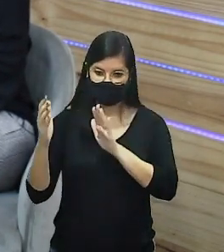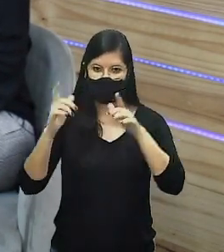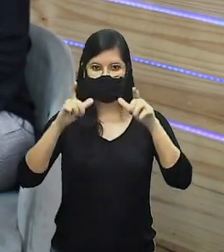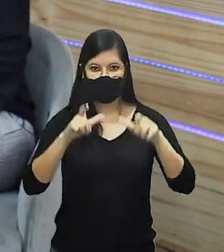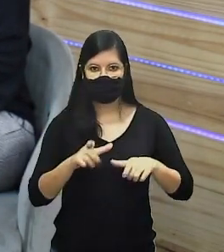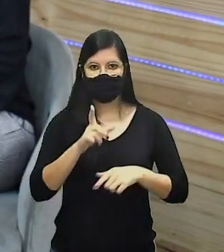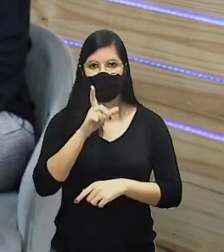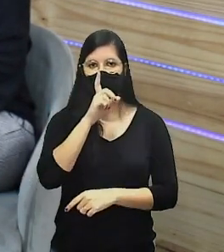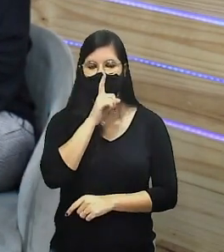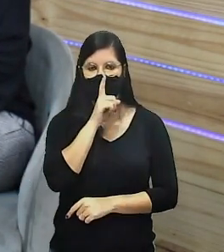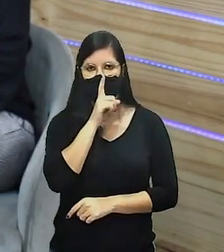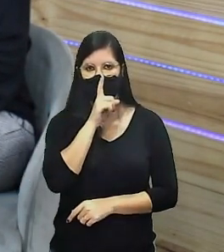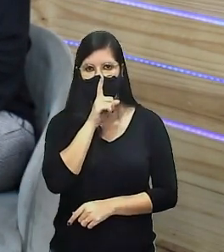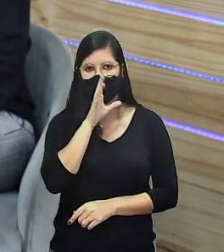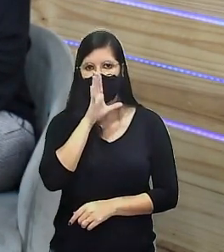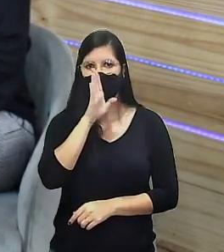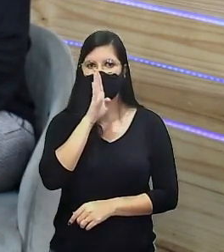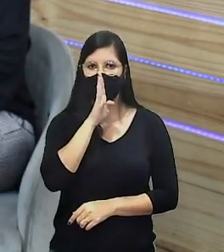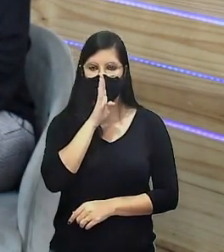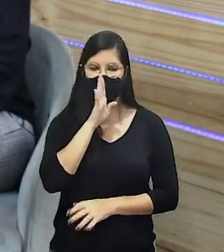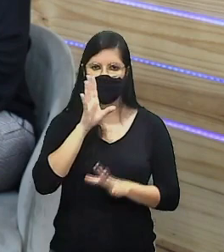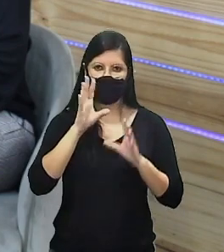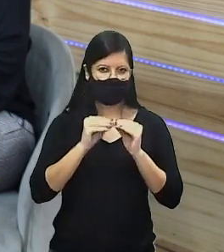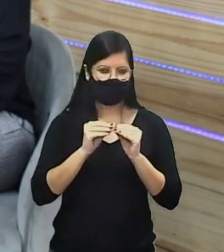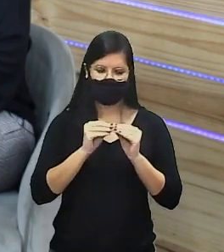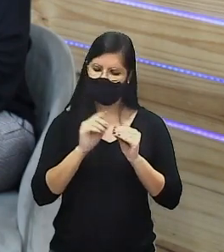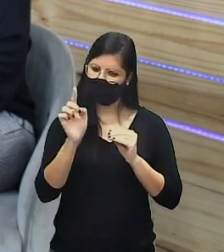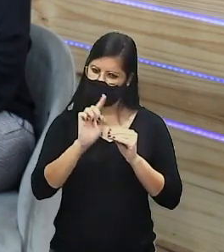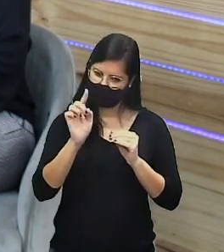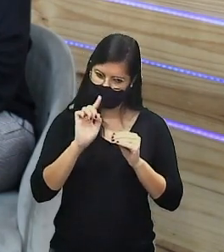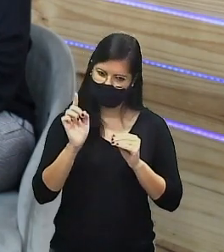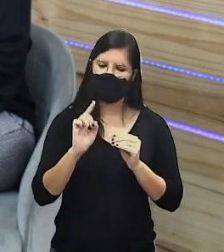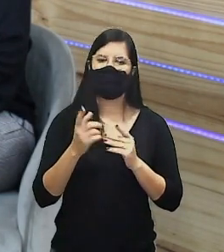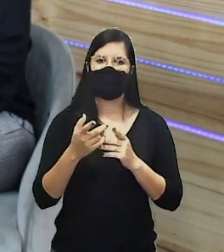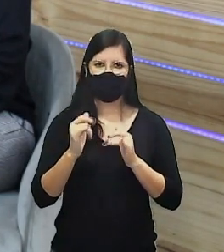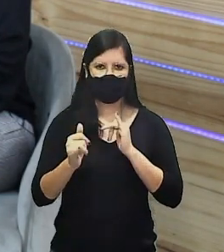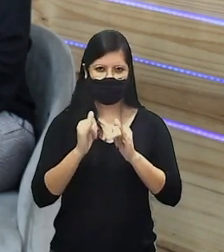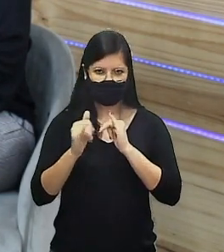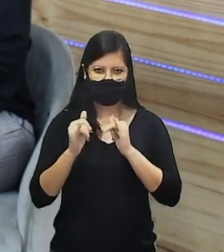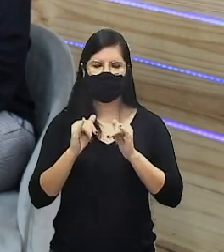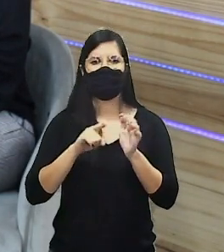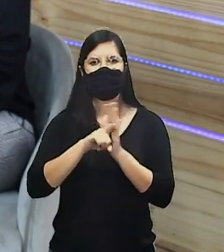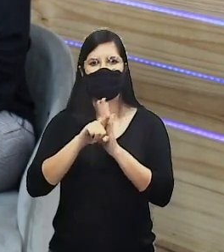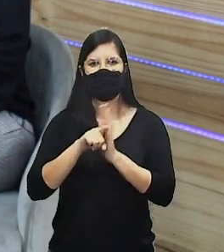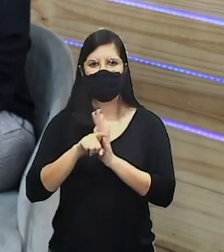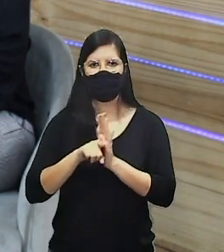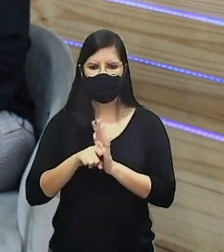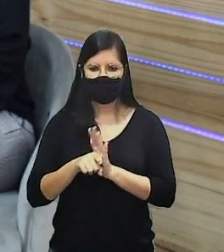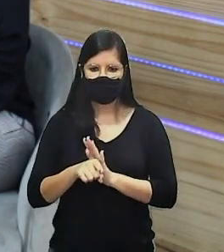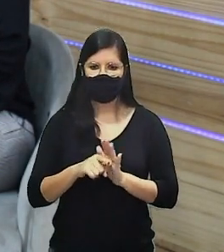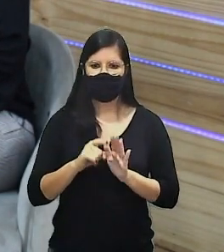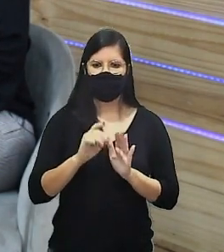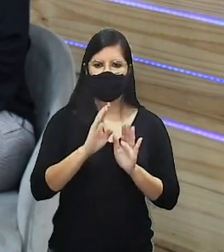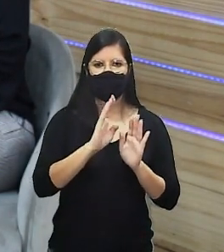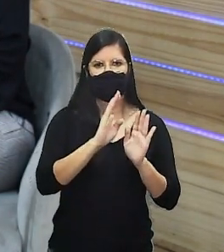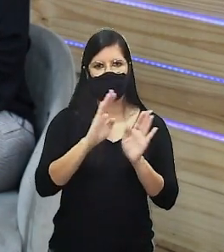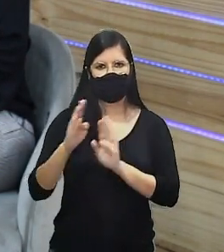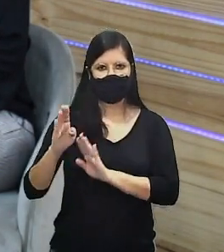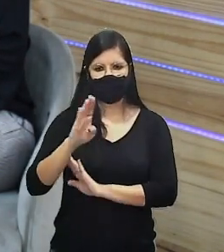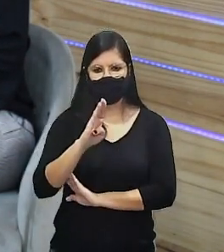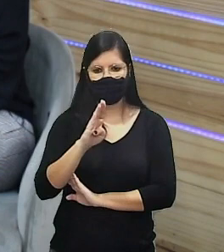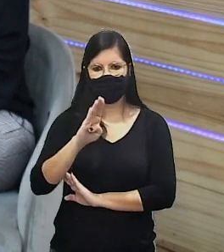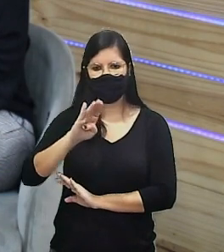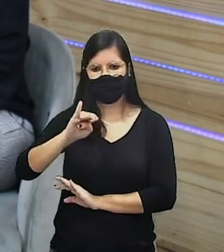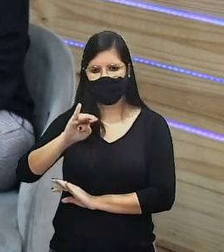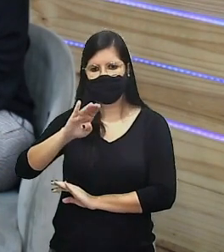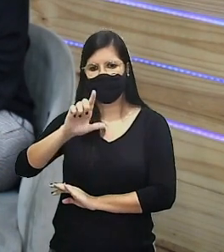do silêncio, né? Muita gente, se você pesquisar na internet, viu? Você que está acompanhando a gente aí, se você botar assim, bibliotecária, provavelmente